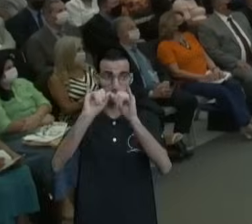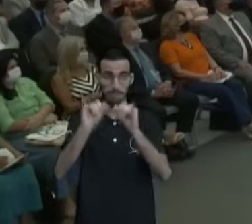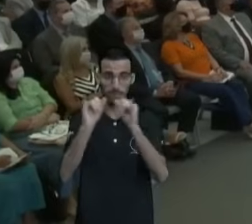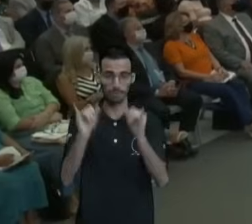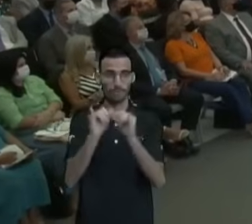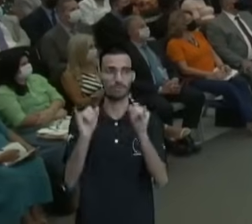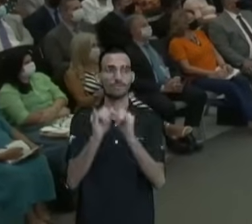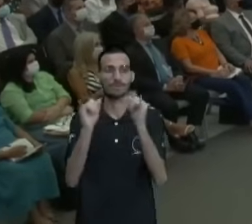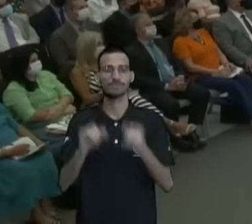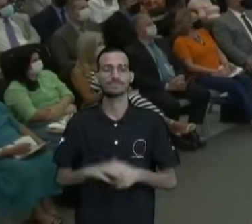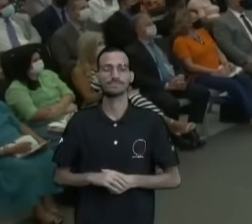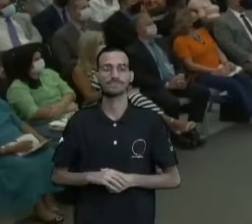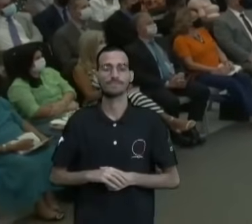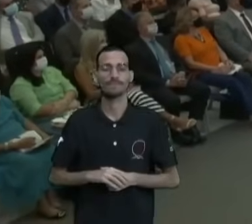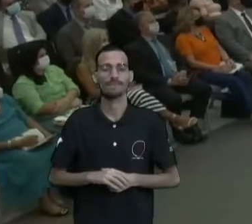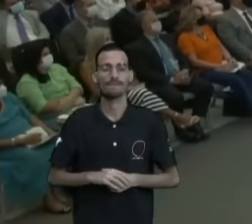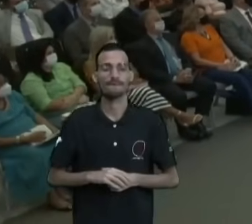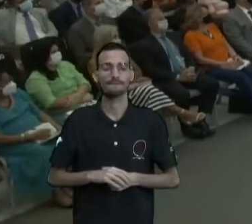fizeram